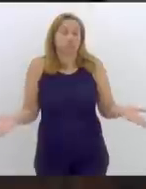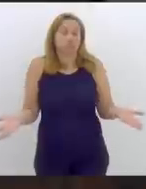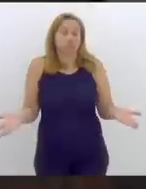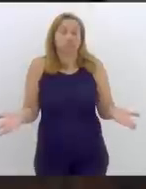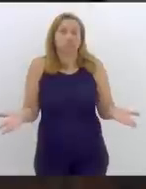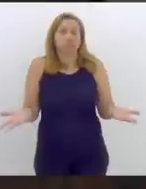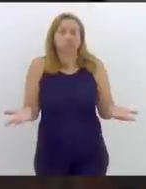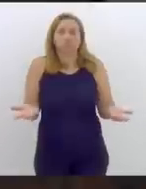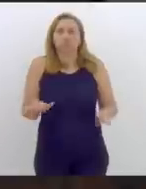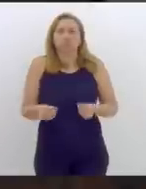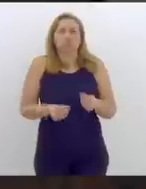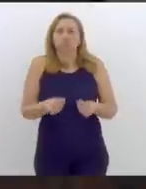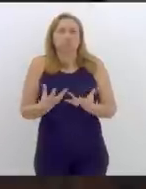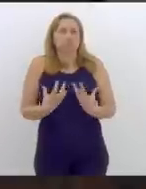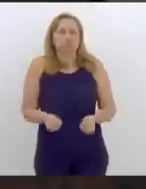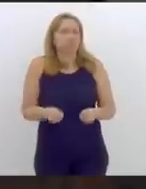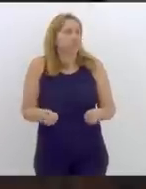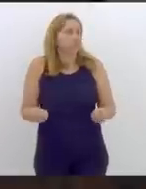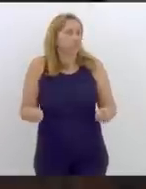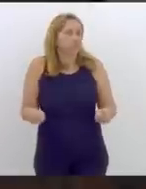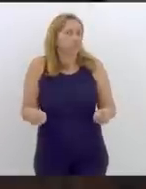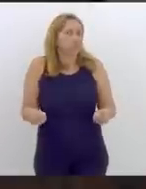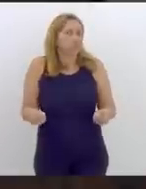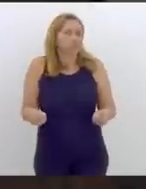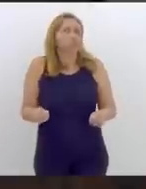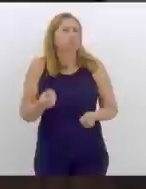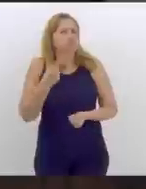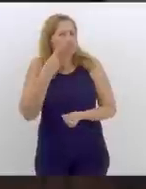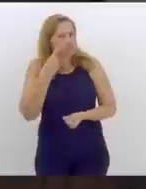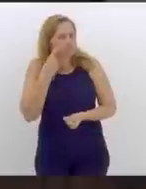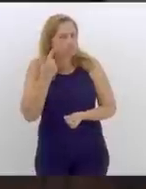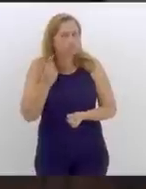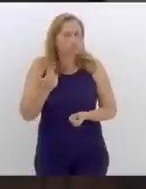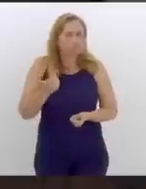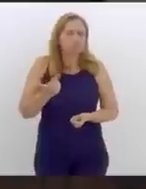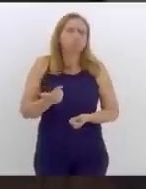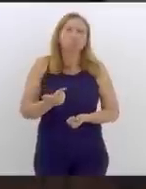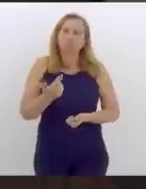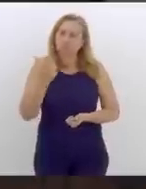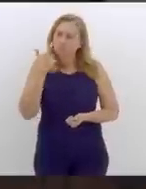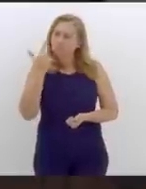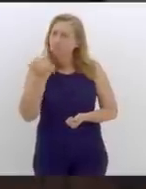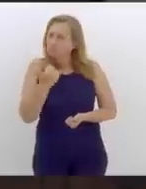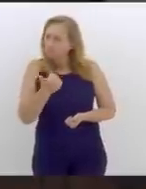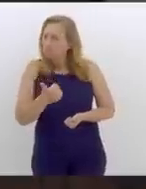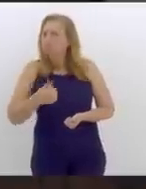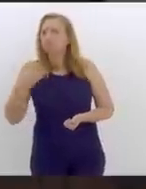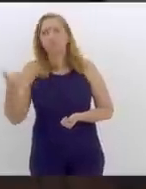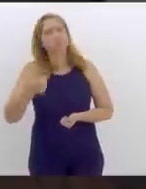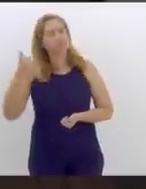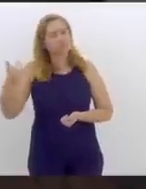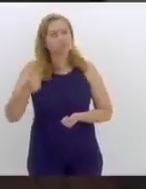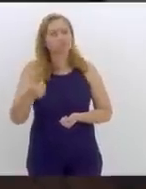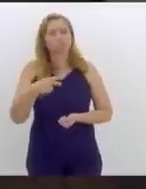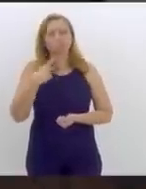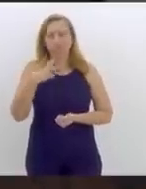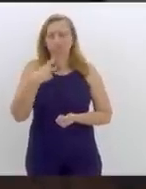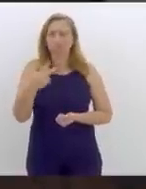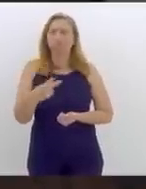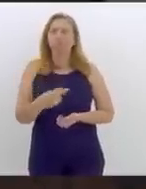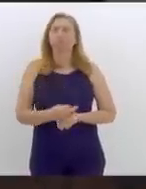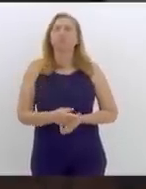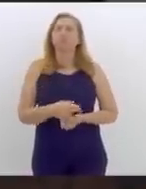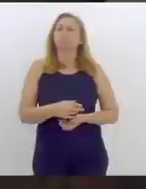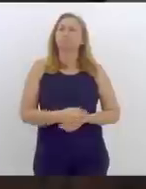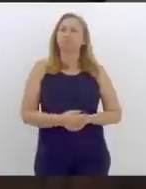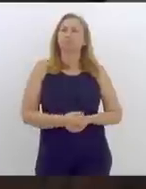é inadmissível isso tem que se rever Coronel tem que se rever e uma coisa que eu falo tem que